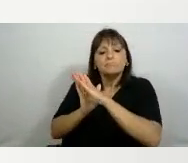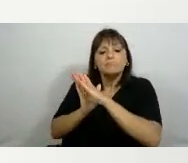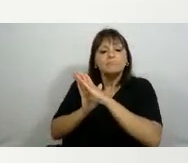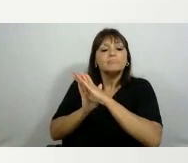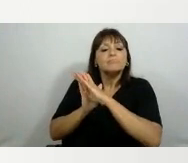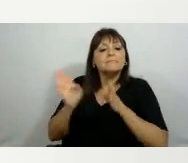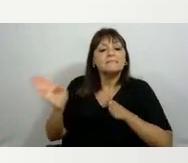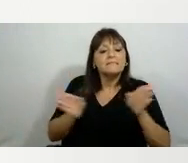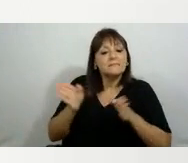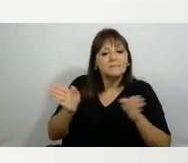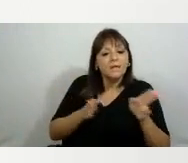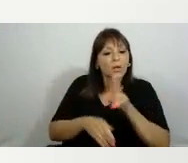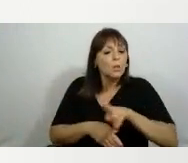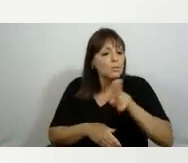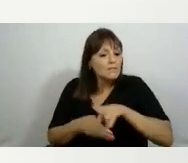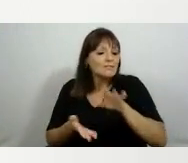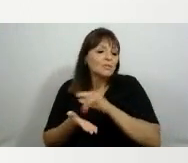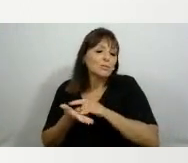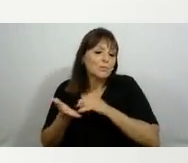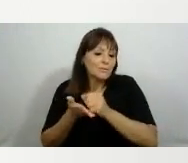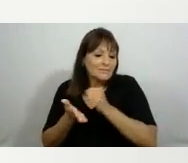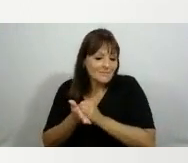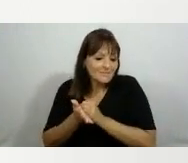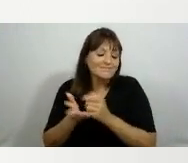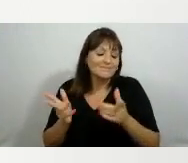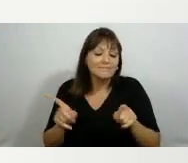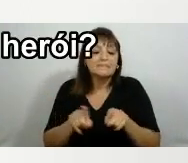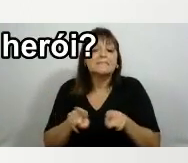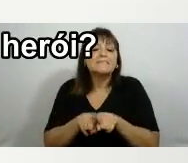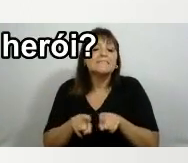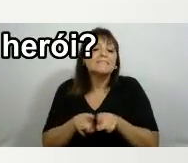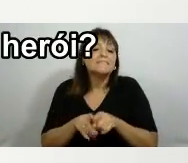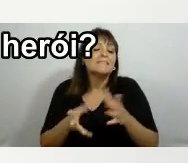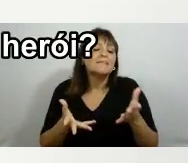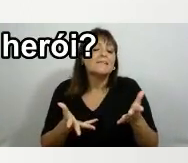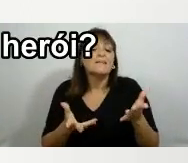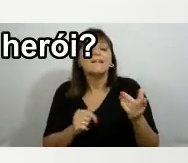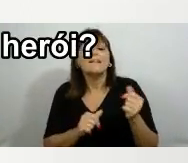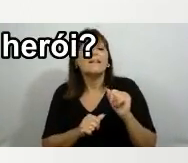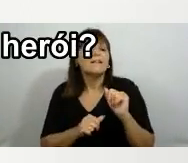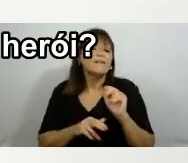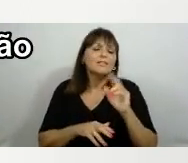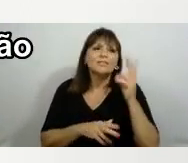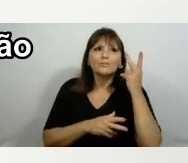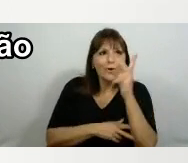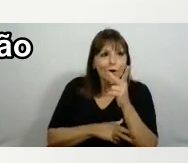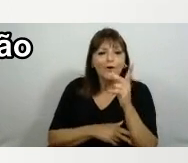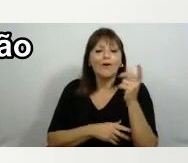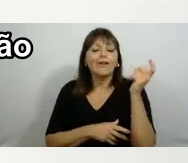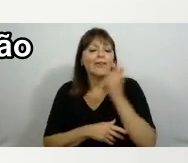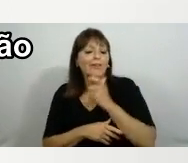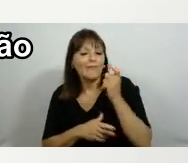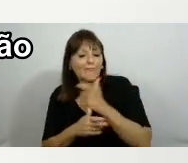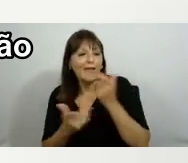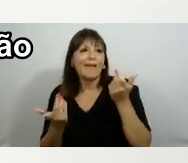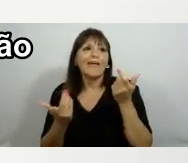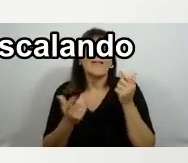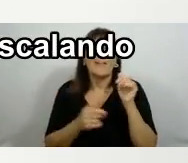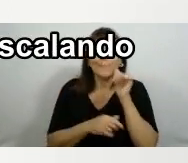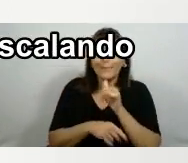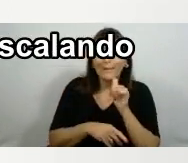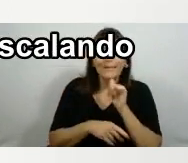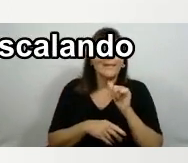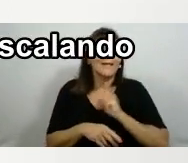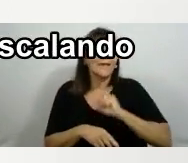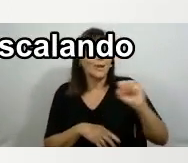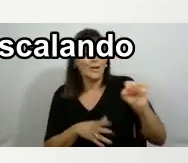vocês, está rolando isso daí? Nessa história toda aí de personagem, novela, mocinha, herói, está rolando a disseminação